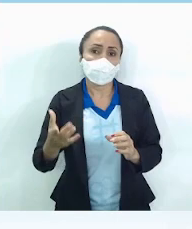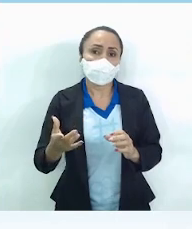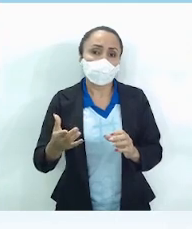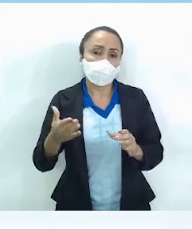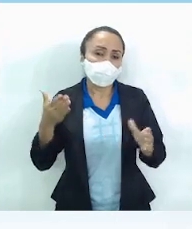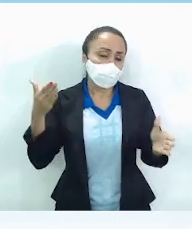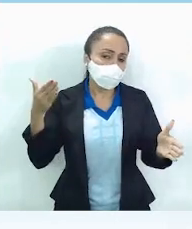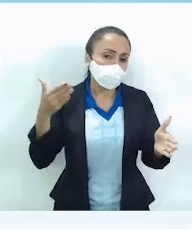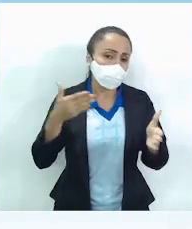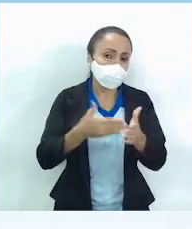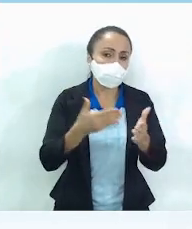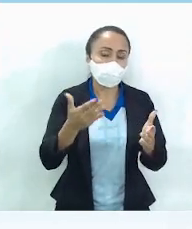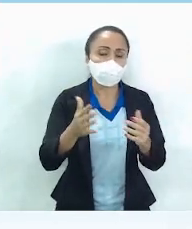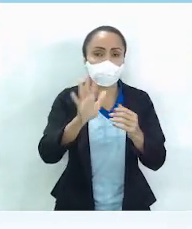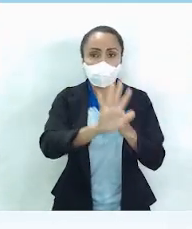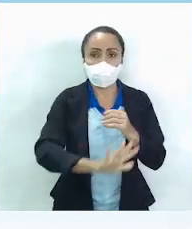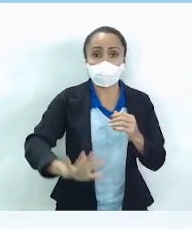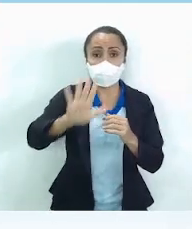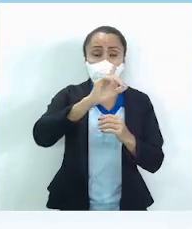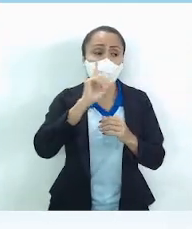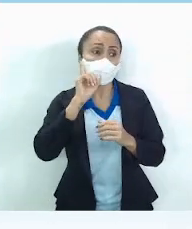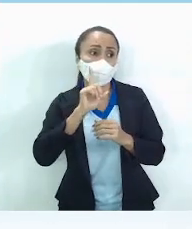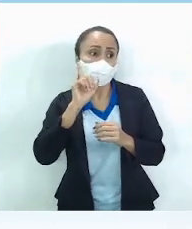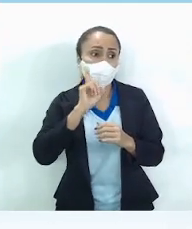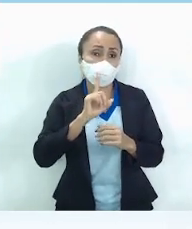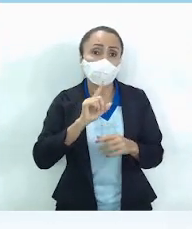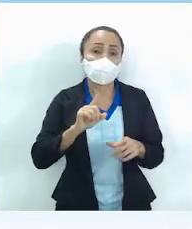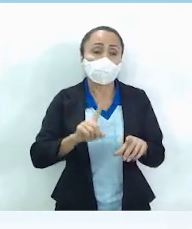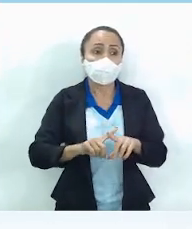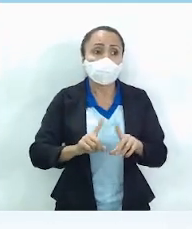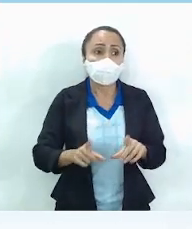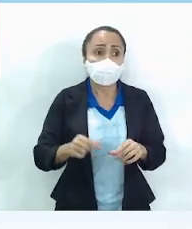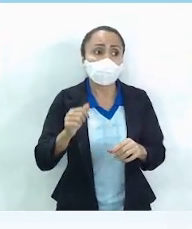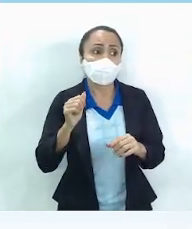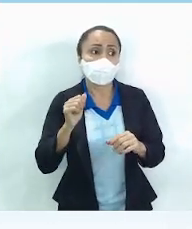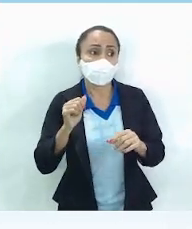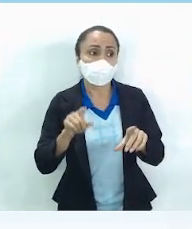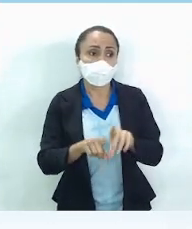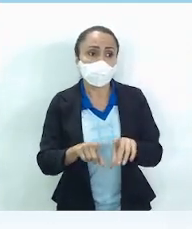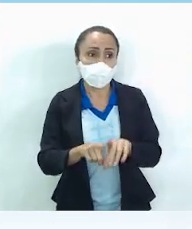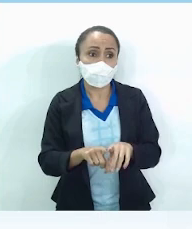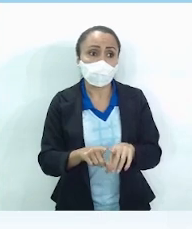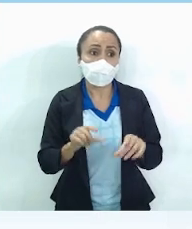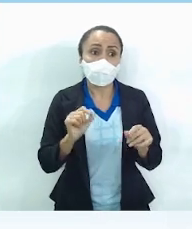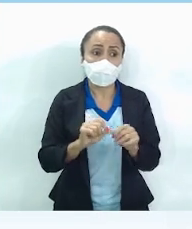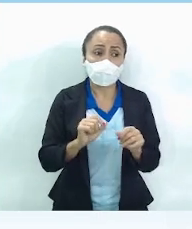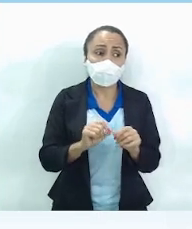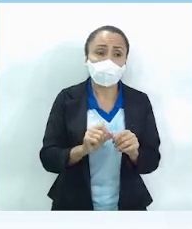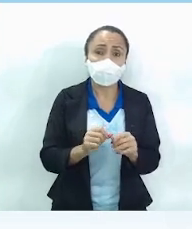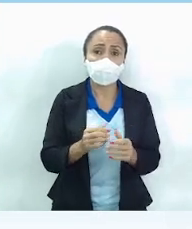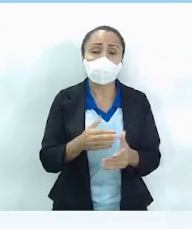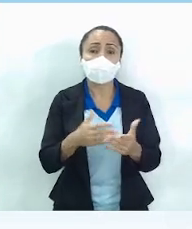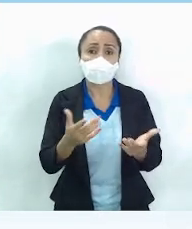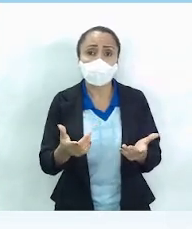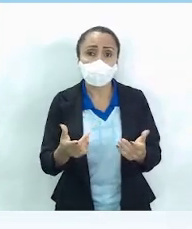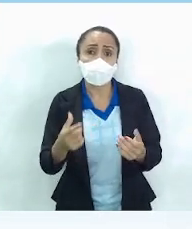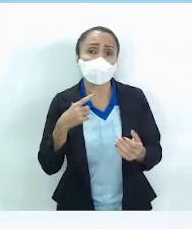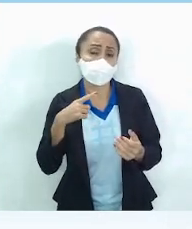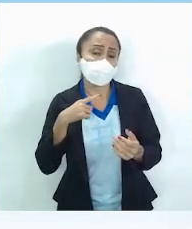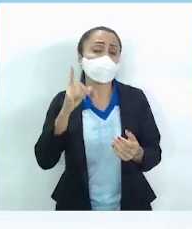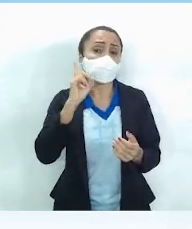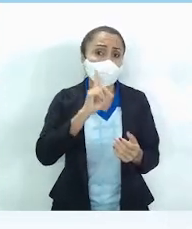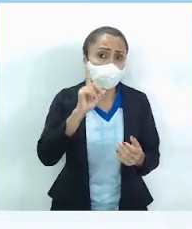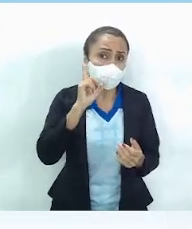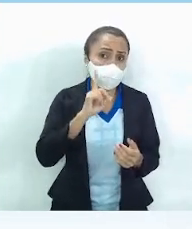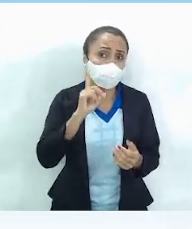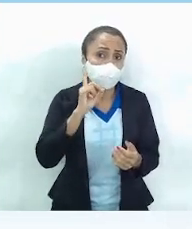atingiu essa imagem dos Estados Unidos, mas também ele fez com que houvesse os Estados